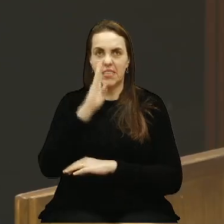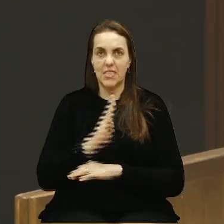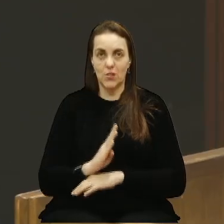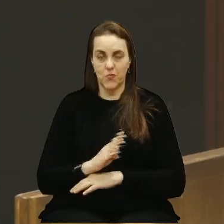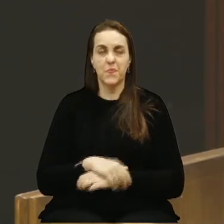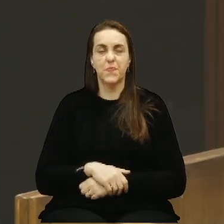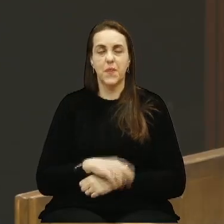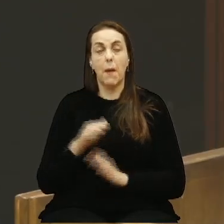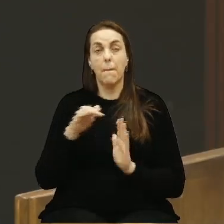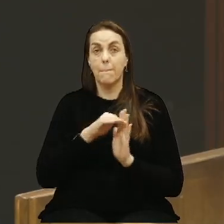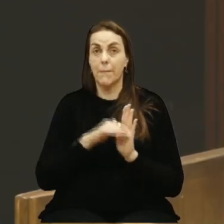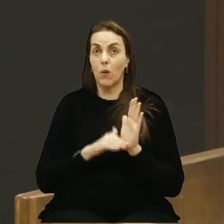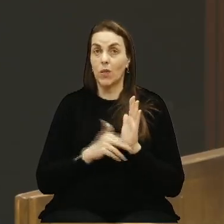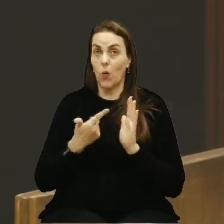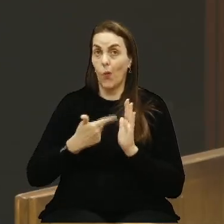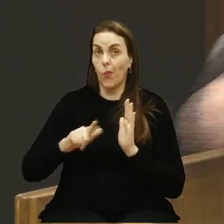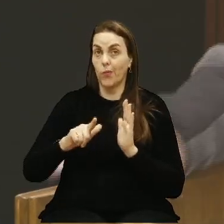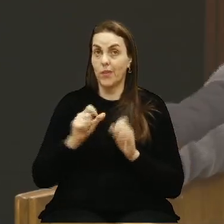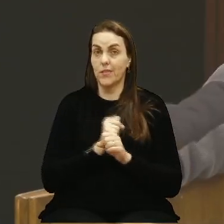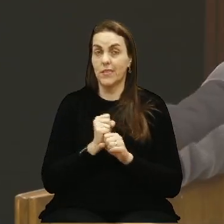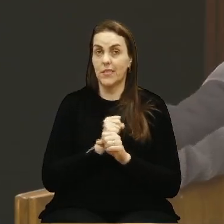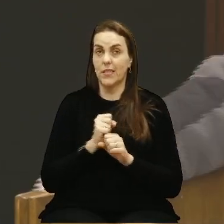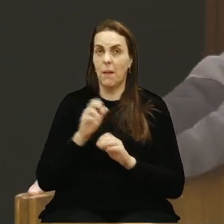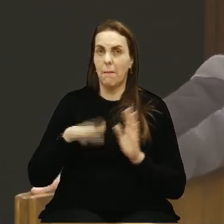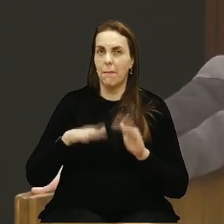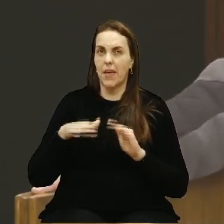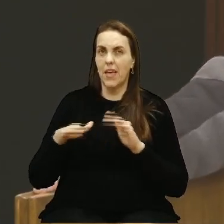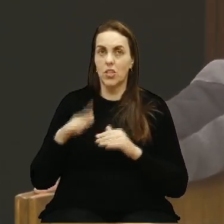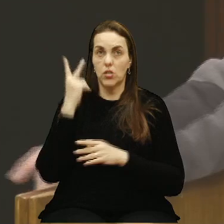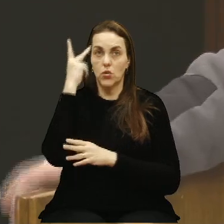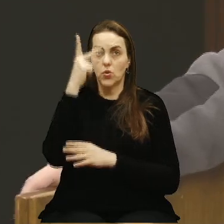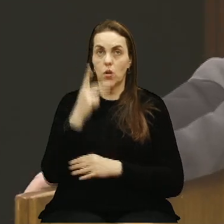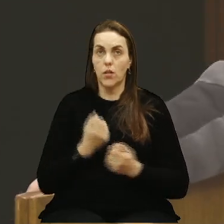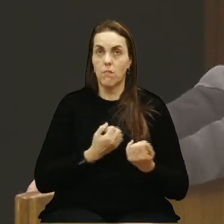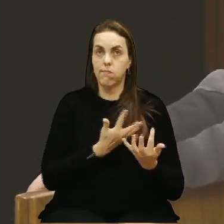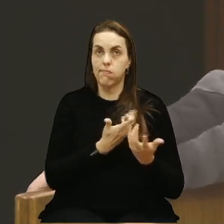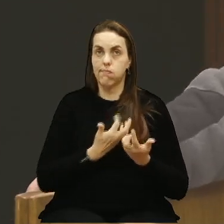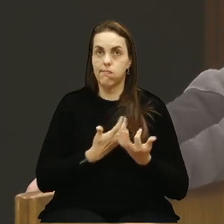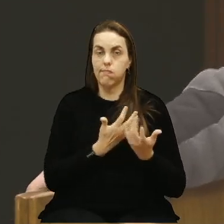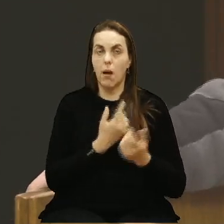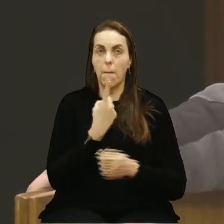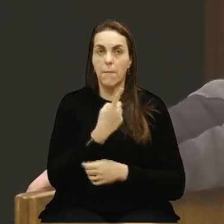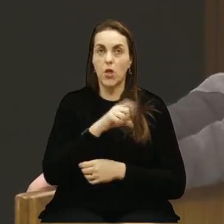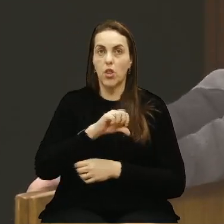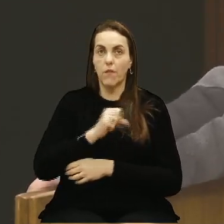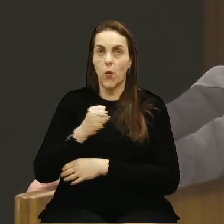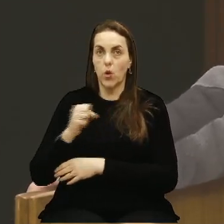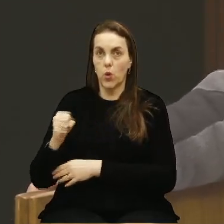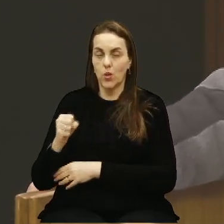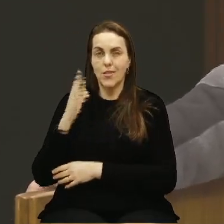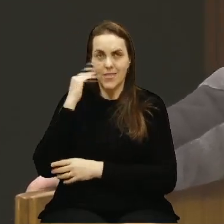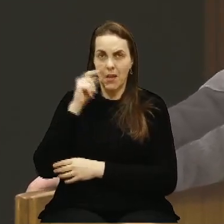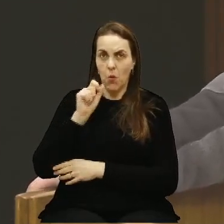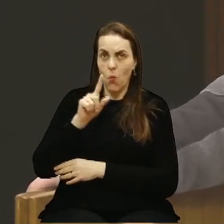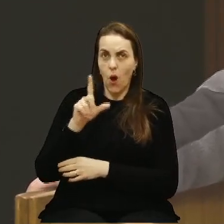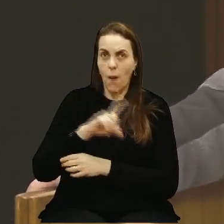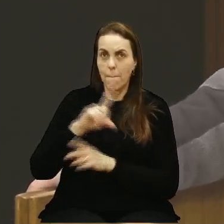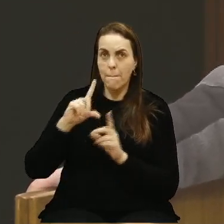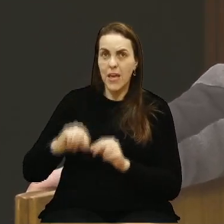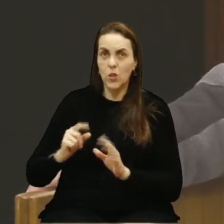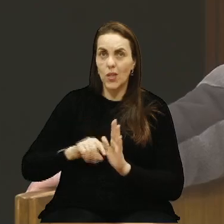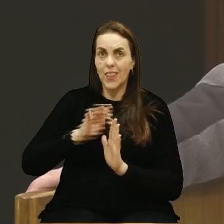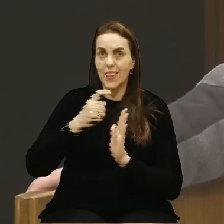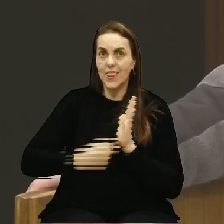ano, a média histórica das queimadas do Brasil é feita desde 1988. Sabe qual foi o ano de menor taxa